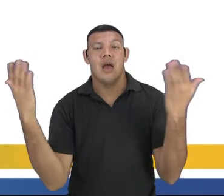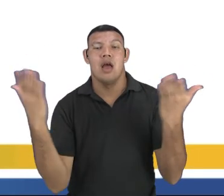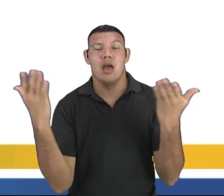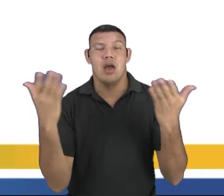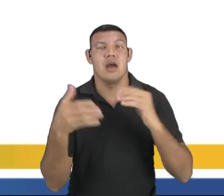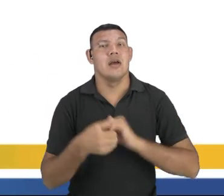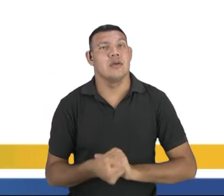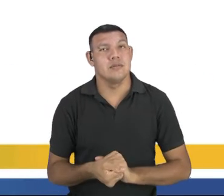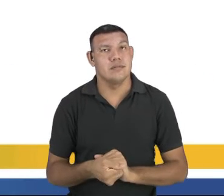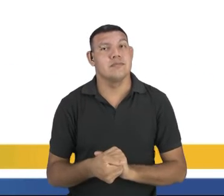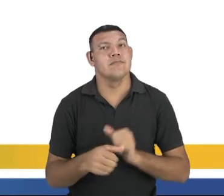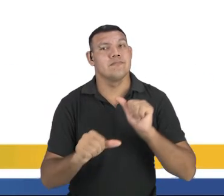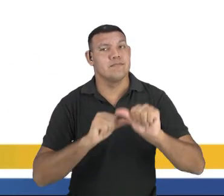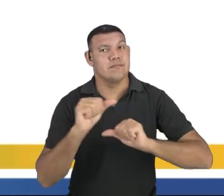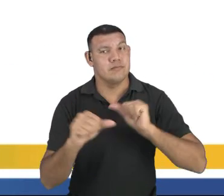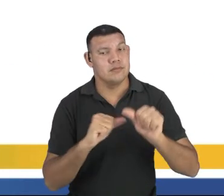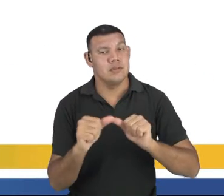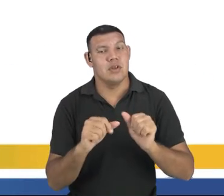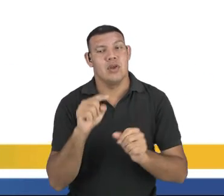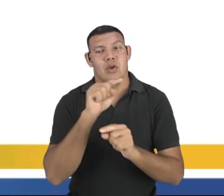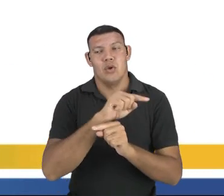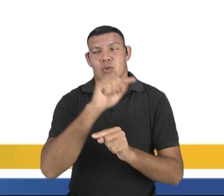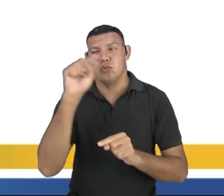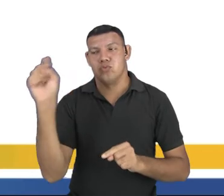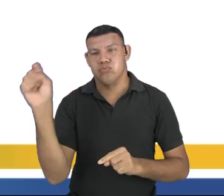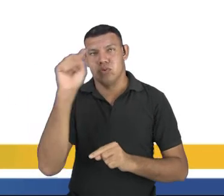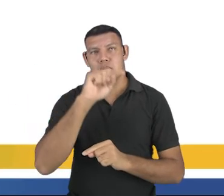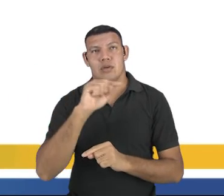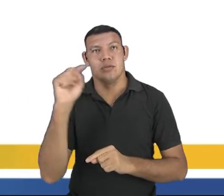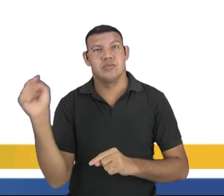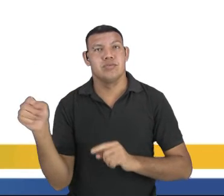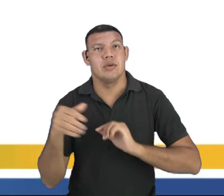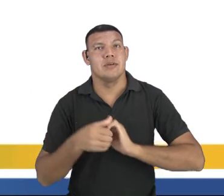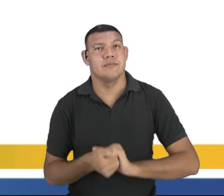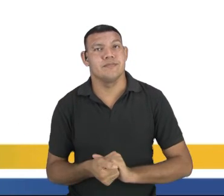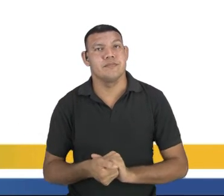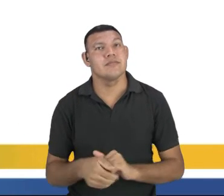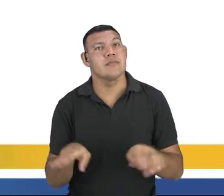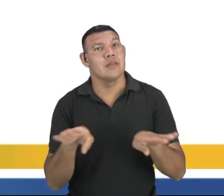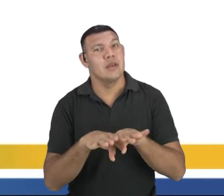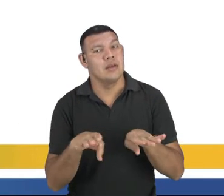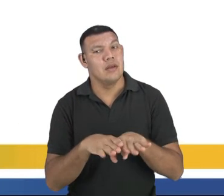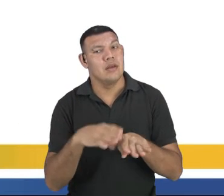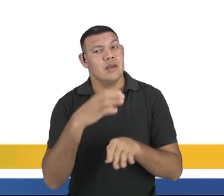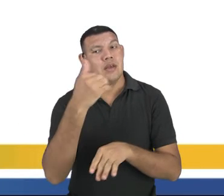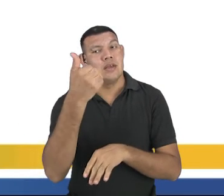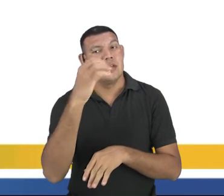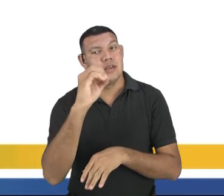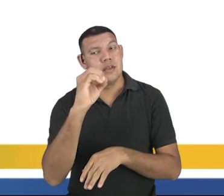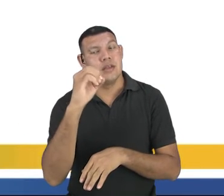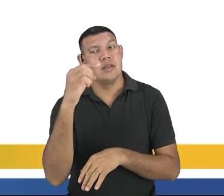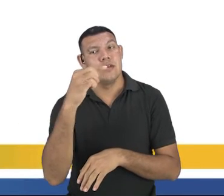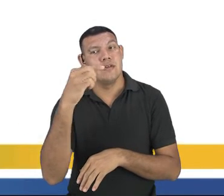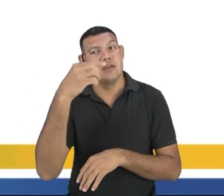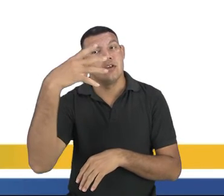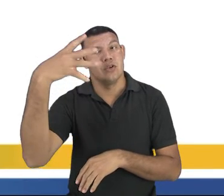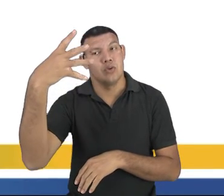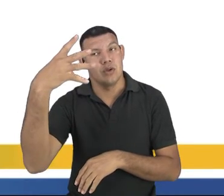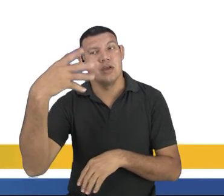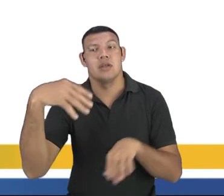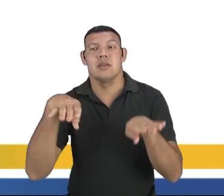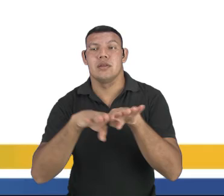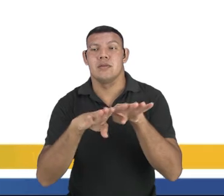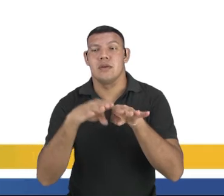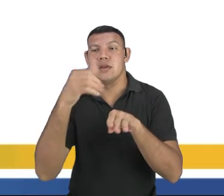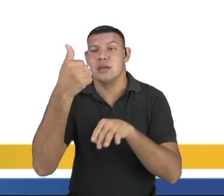fazer um rebolation. Ó. Nós temos na base 4 e na base 5. Para eu fazer essa operação aqui, que nesse caso é